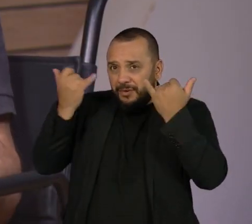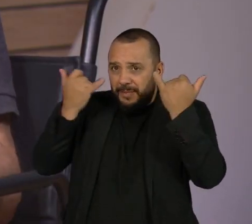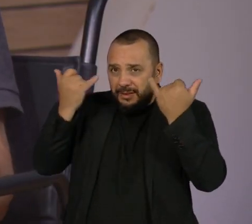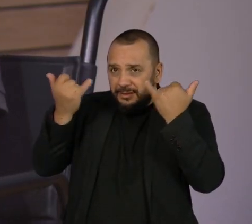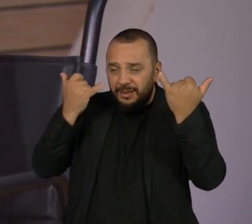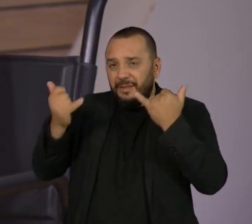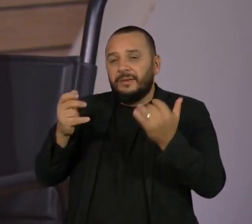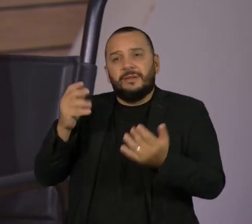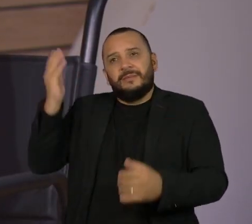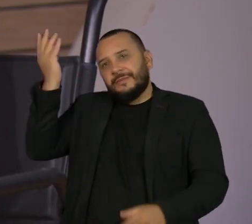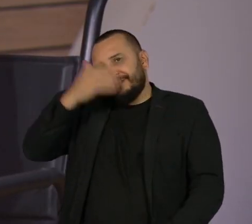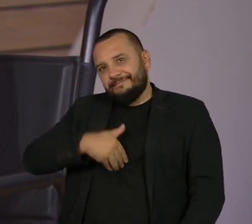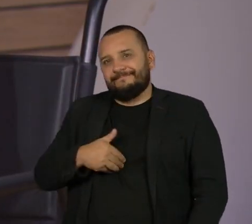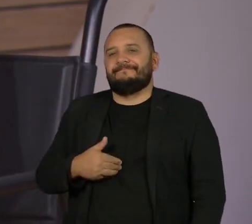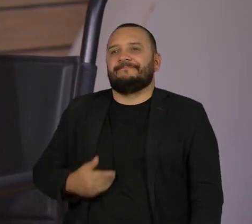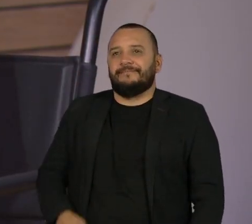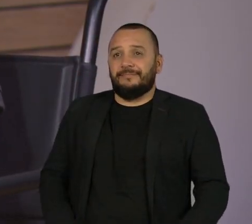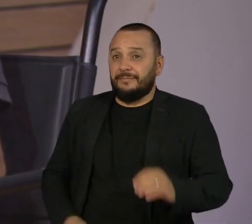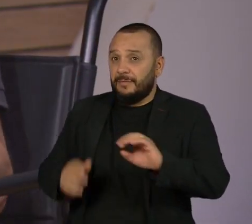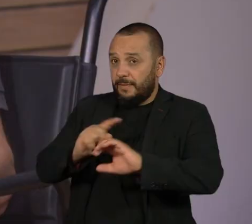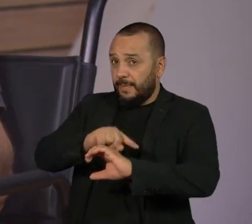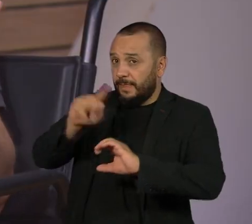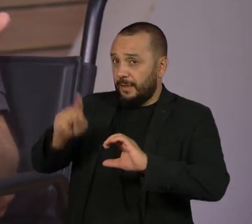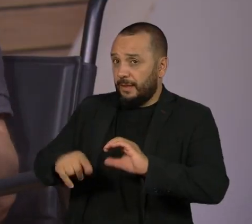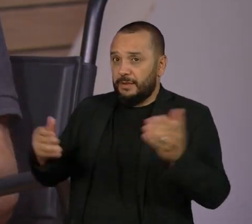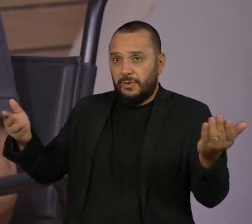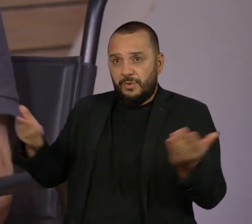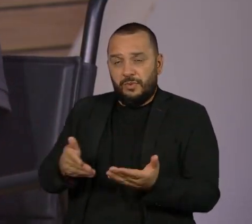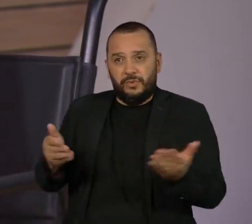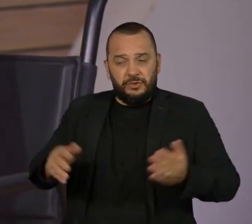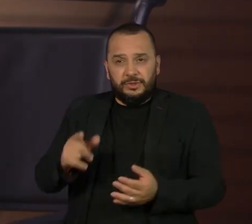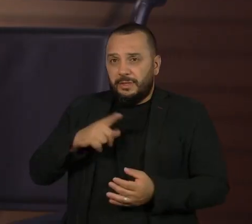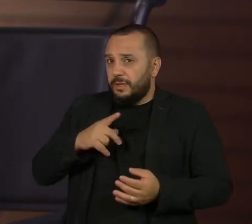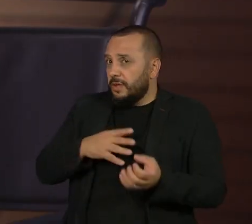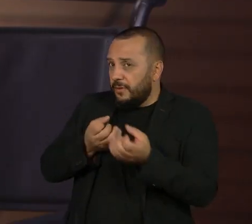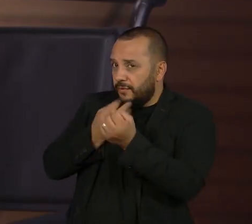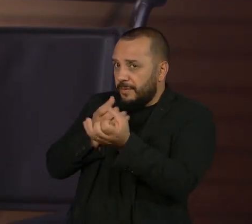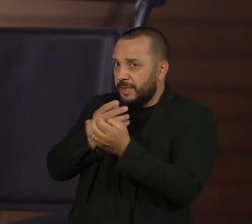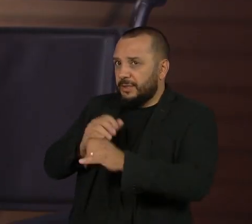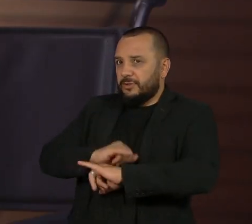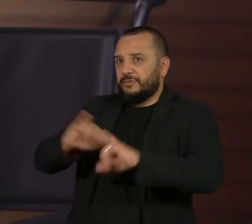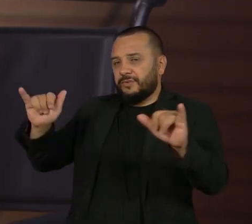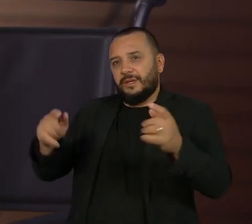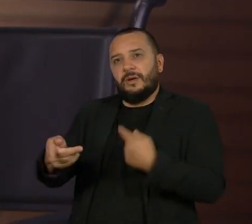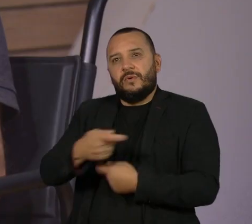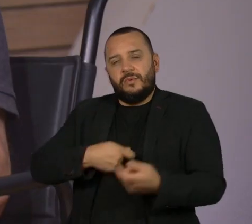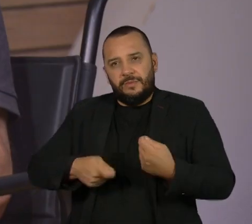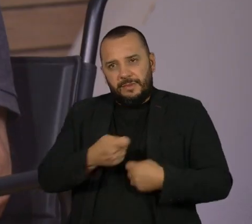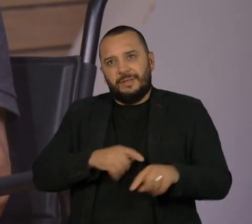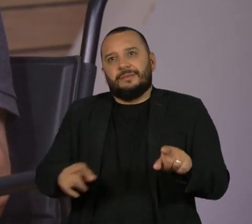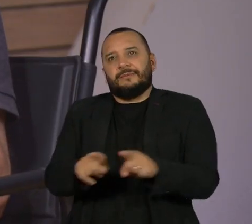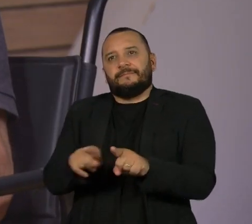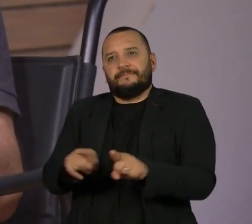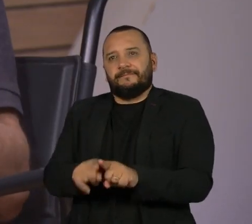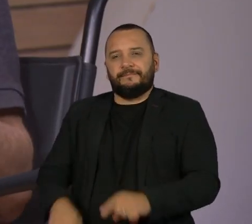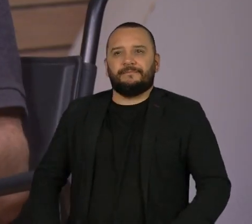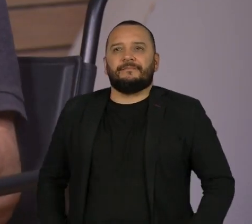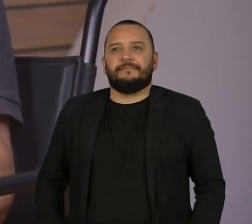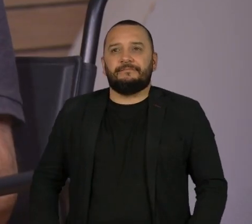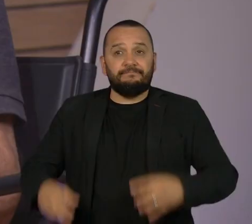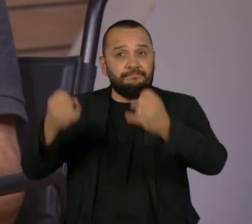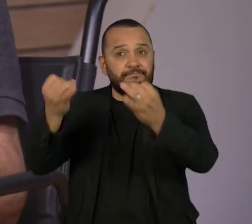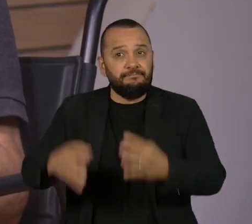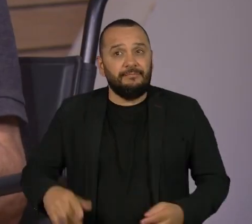sempre se comprovando. A ciência hoje conseguiu trazer esses dados, a economia traz esses dados. Aliás, quando a gente fala